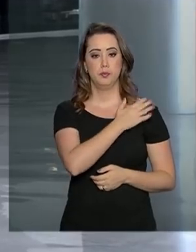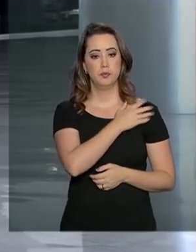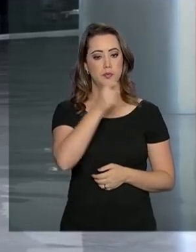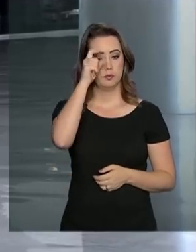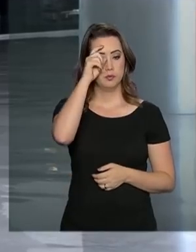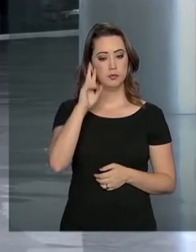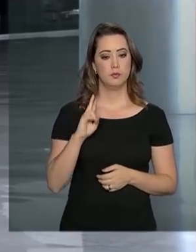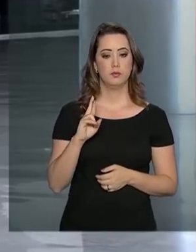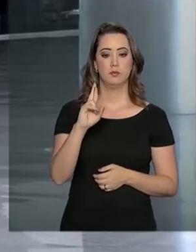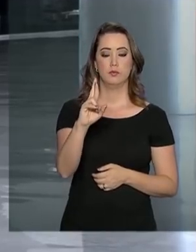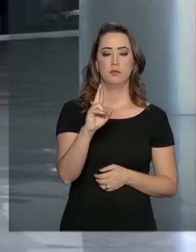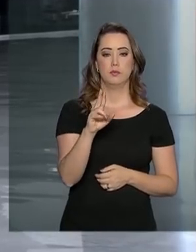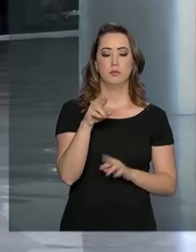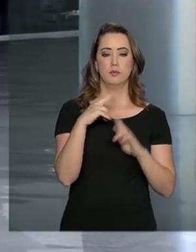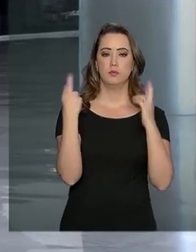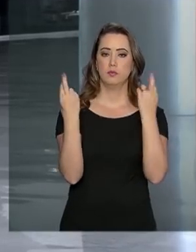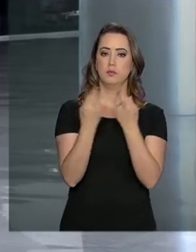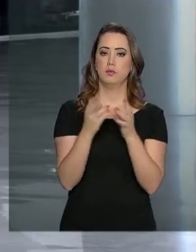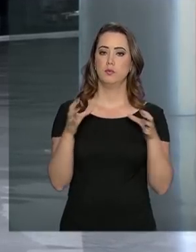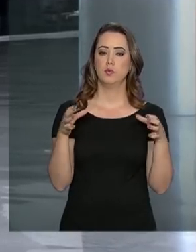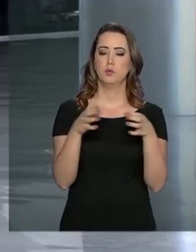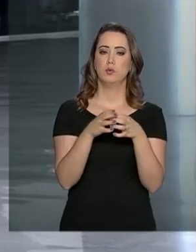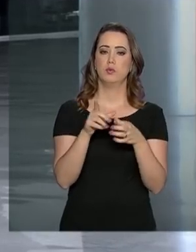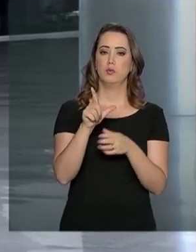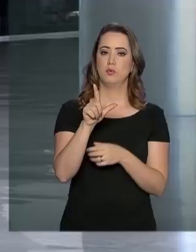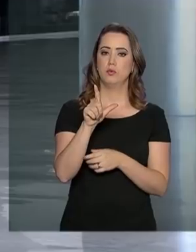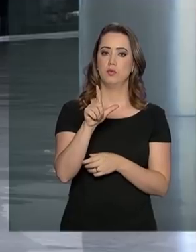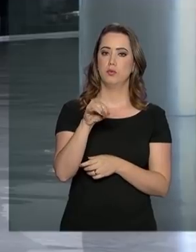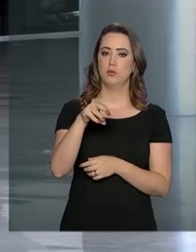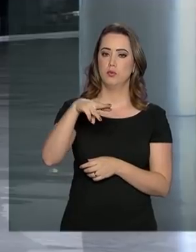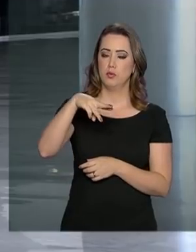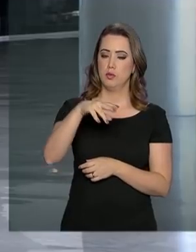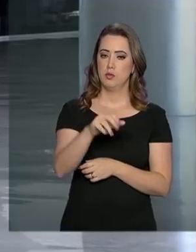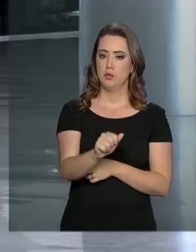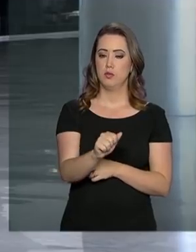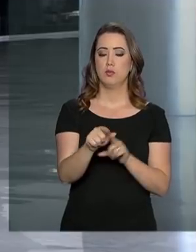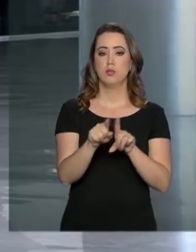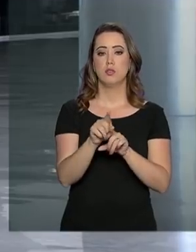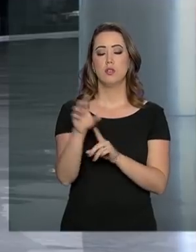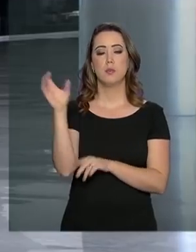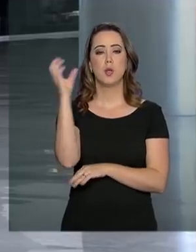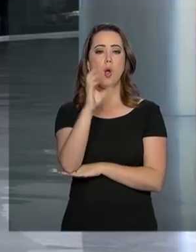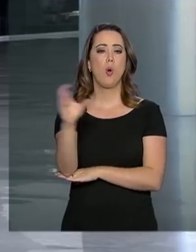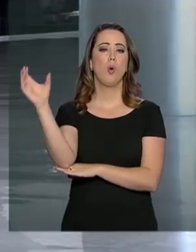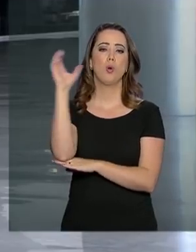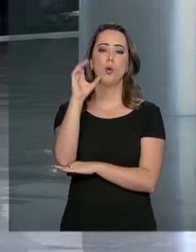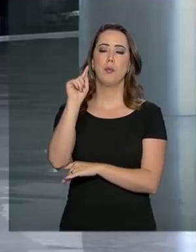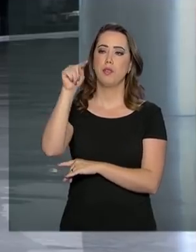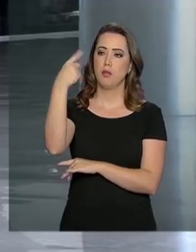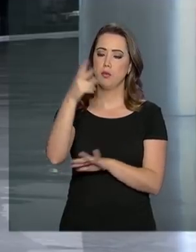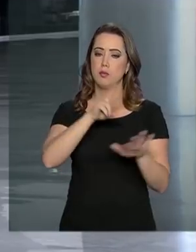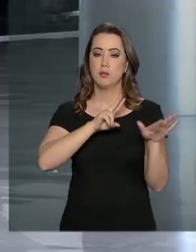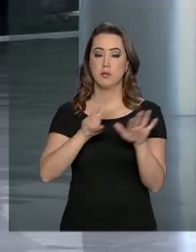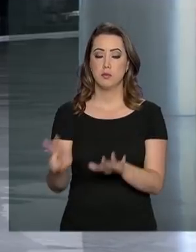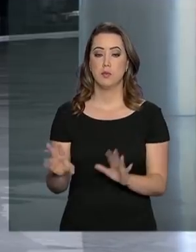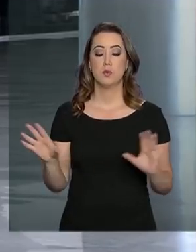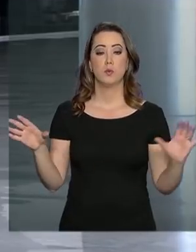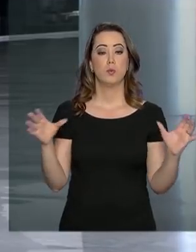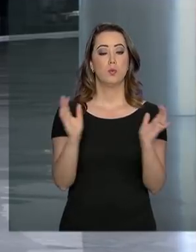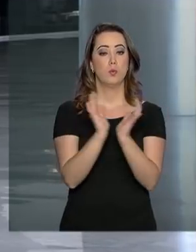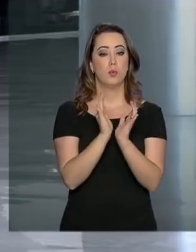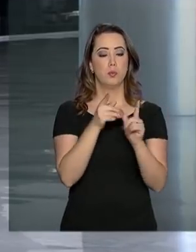presidente Bolsonaro na reunião do Grupo de Lima, em Bogotá, na Colômbia. Essa reunião será na semana que vem e esse grupo